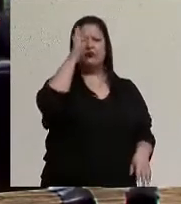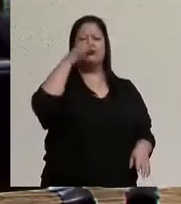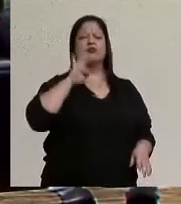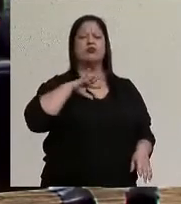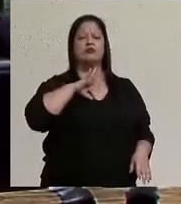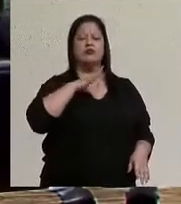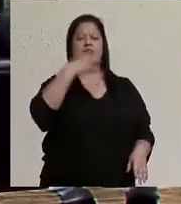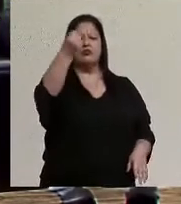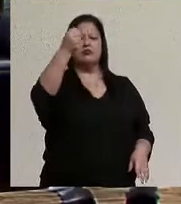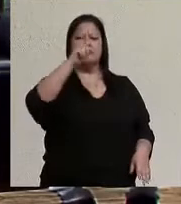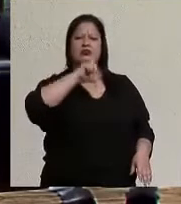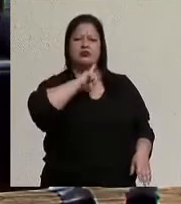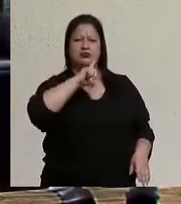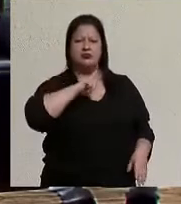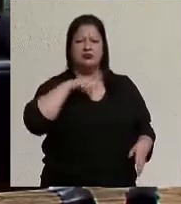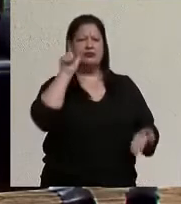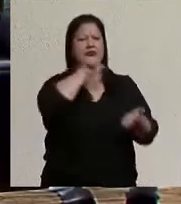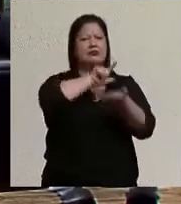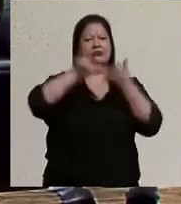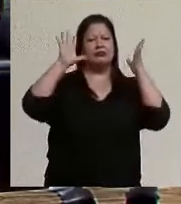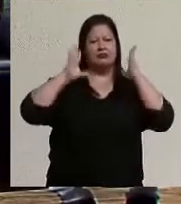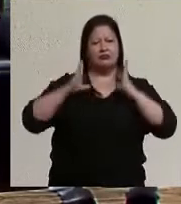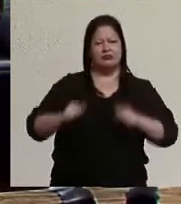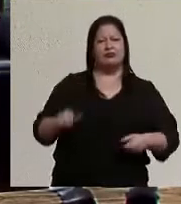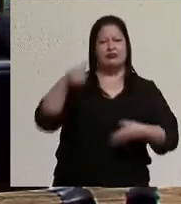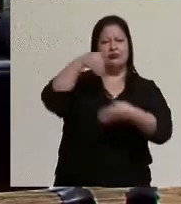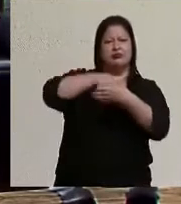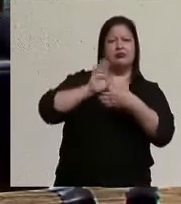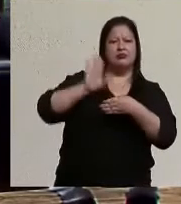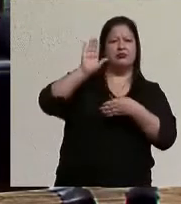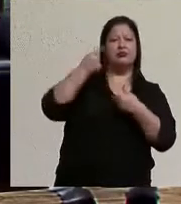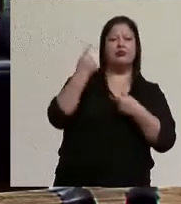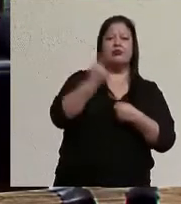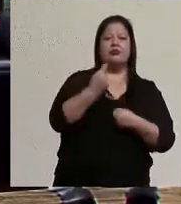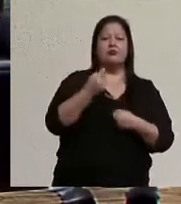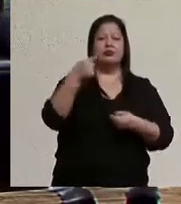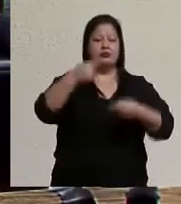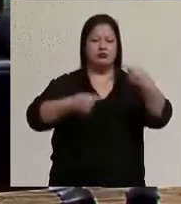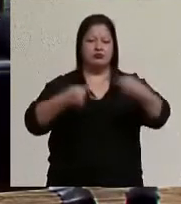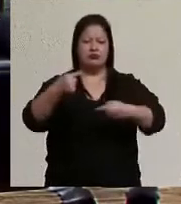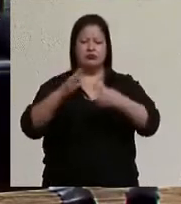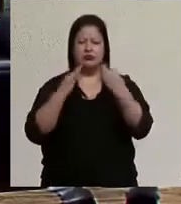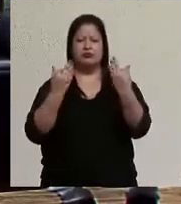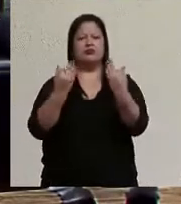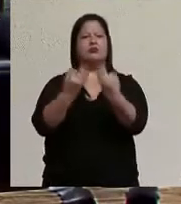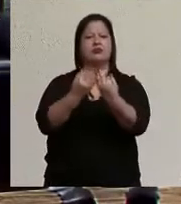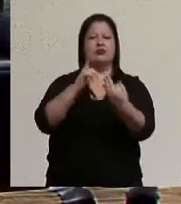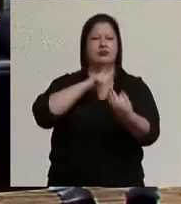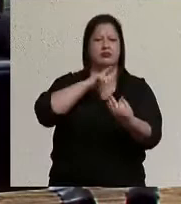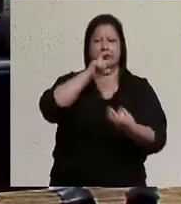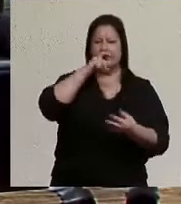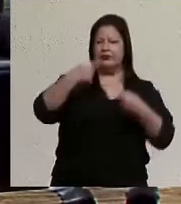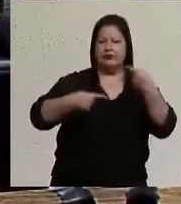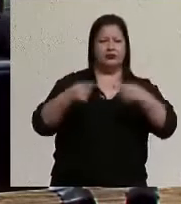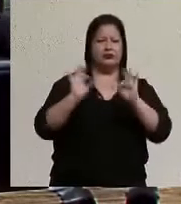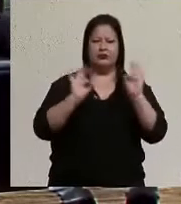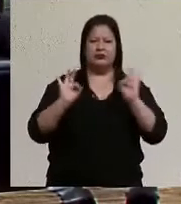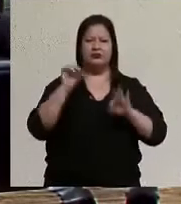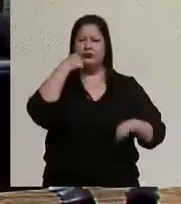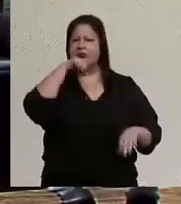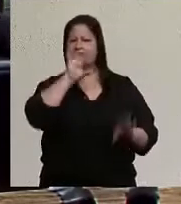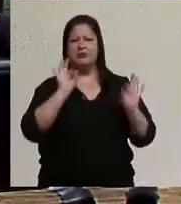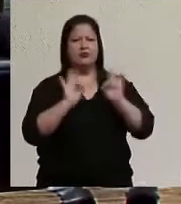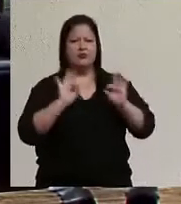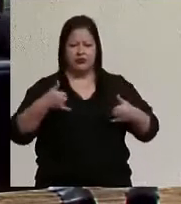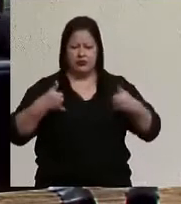erguida Pô minha campanha foi uma campanha limpa eu sou o primeiro político da minha família eu não tenho pai político não tenho mãe